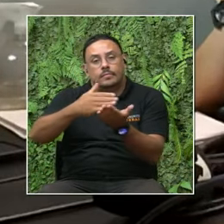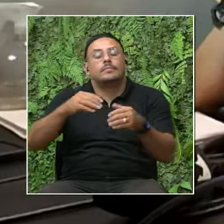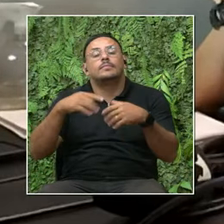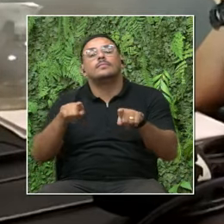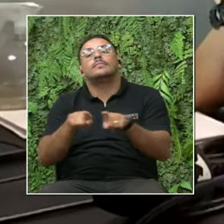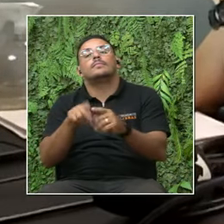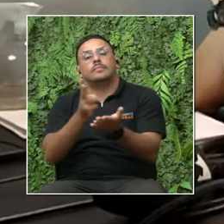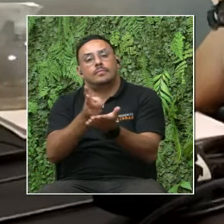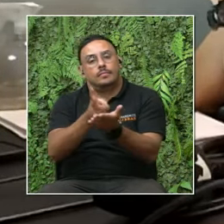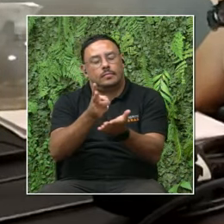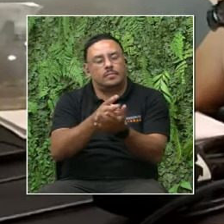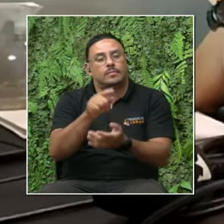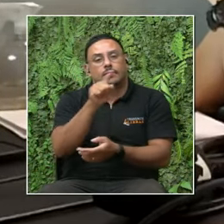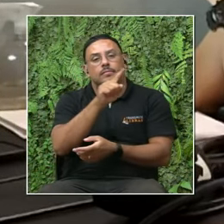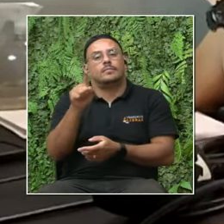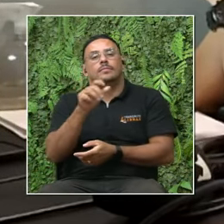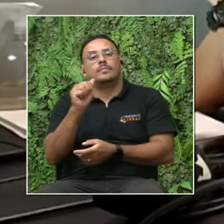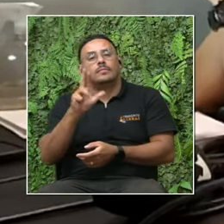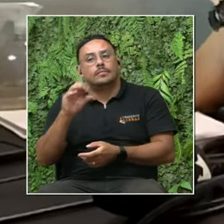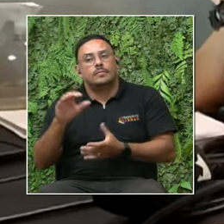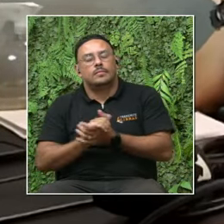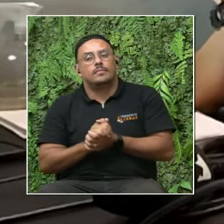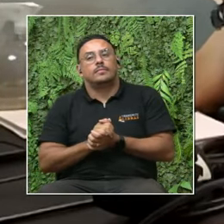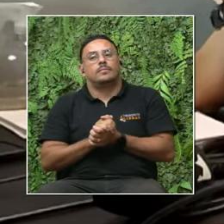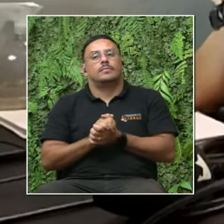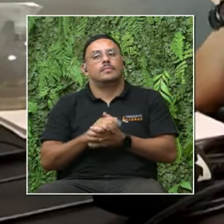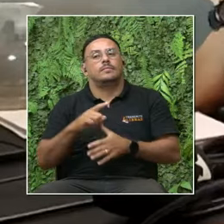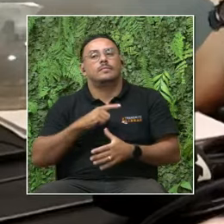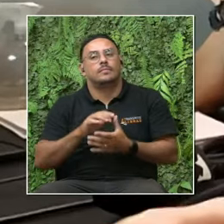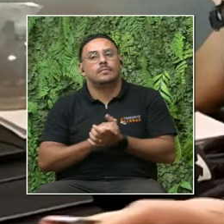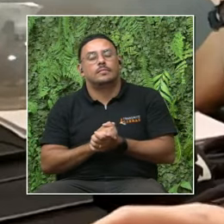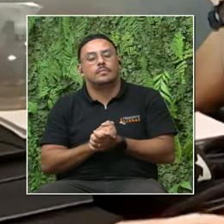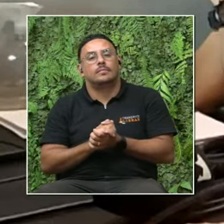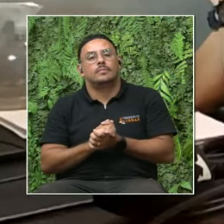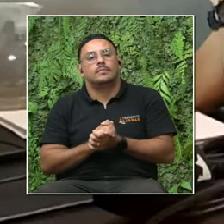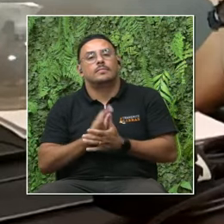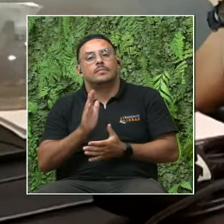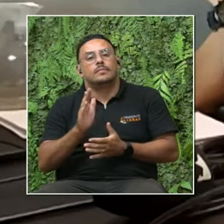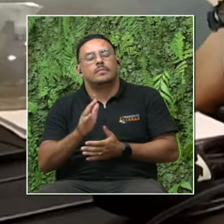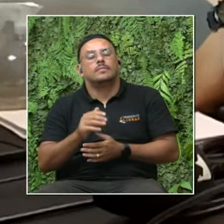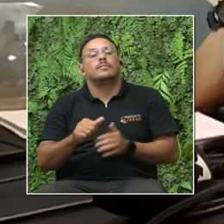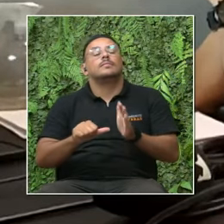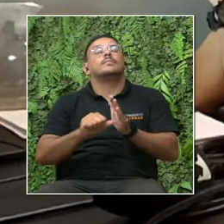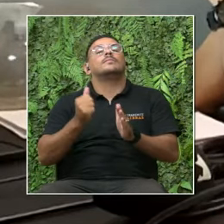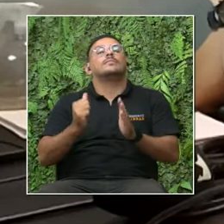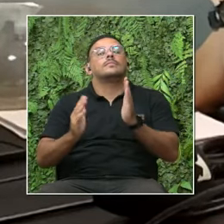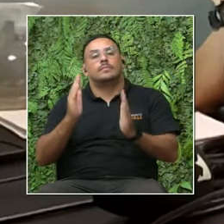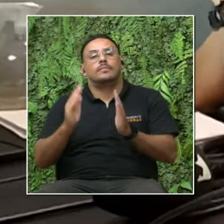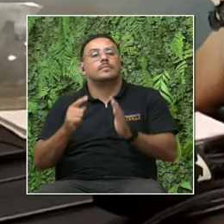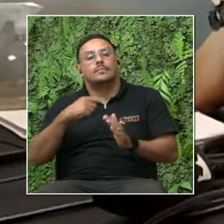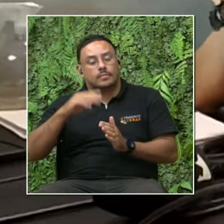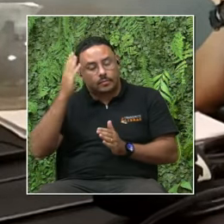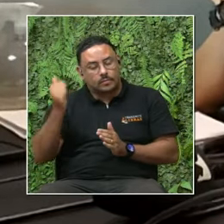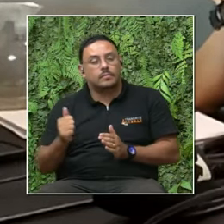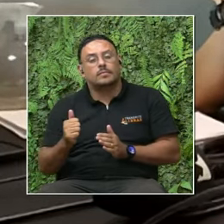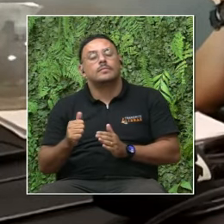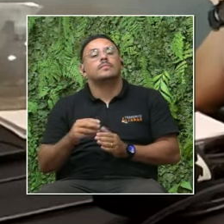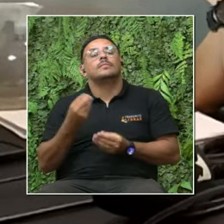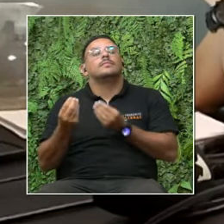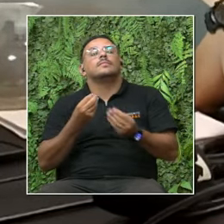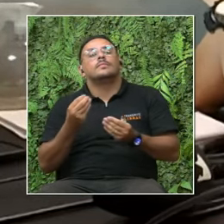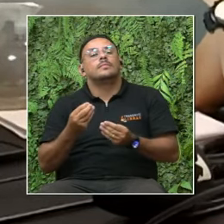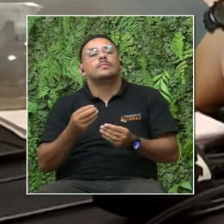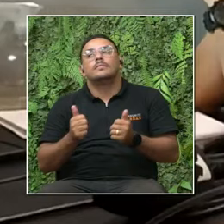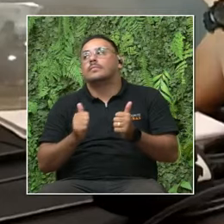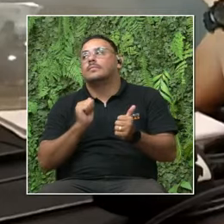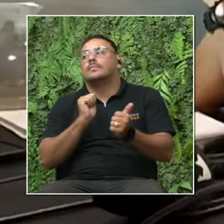e manteria o zaracho no time entraria com escarpa de repente o Otávio que fez um bom primeiro tempo tá mas a gente sabe que pra Construção não é